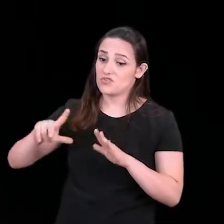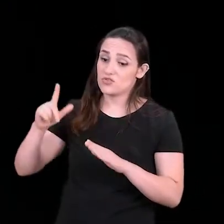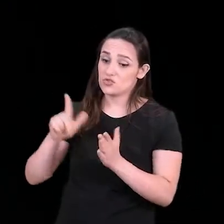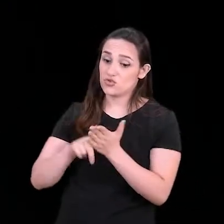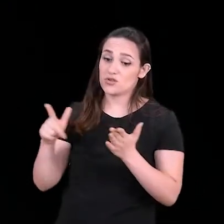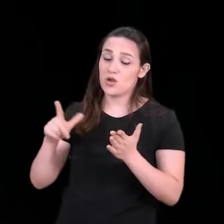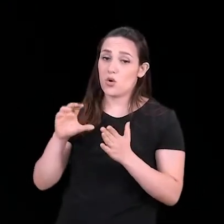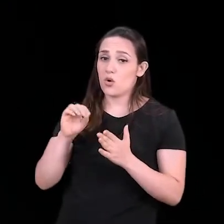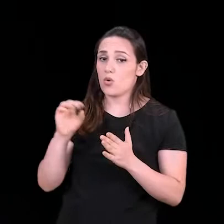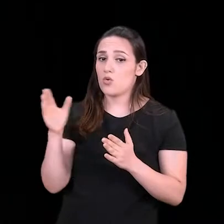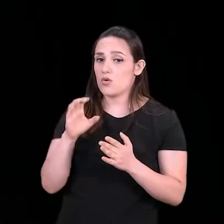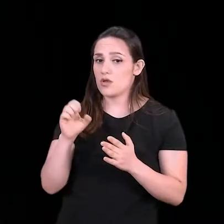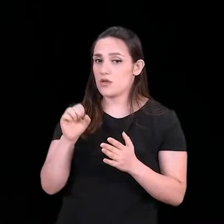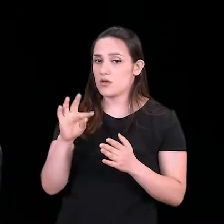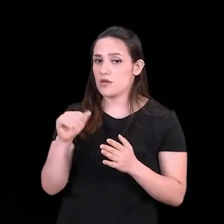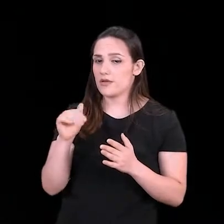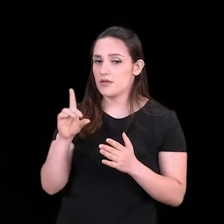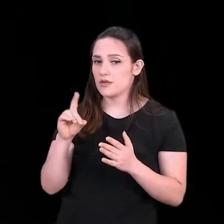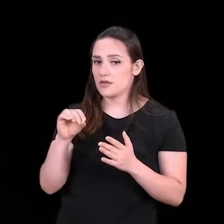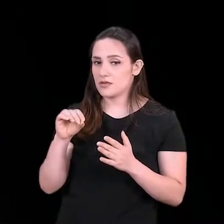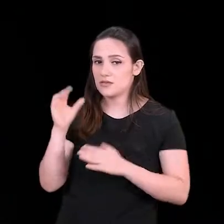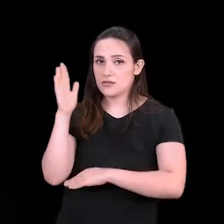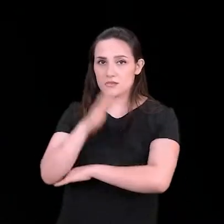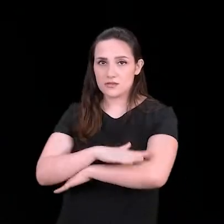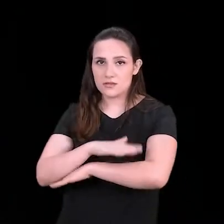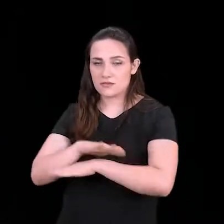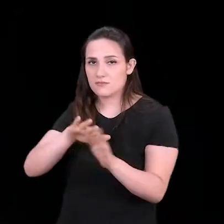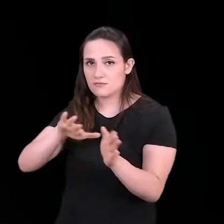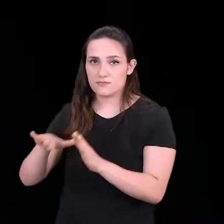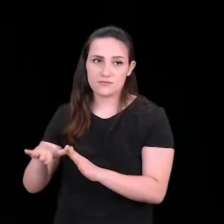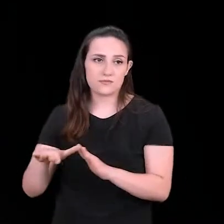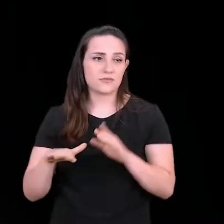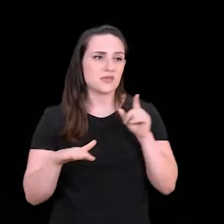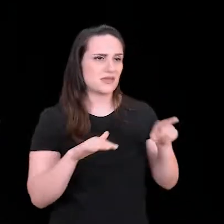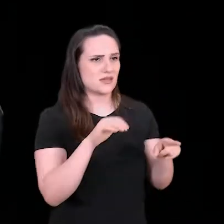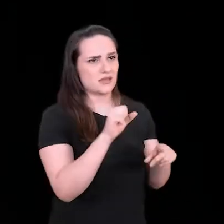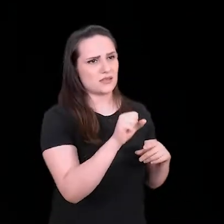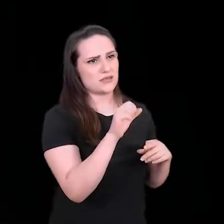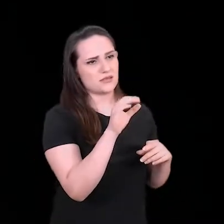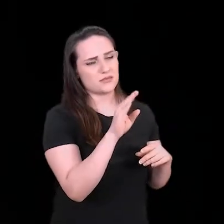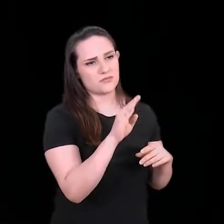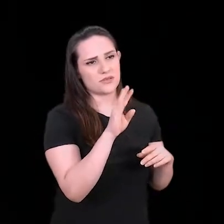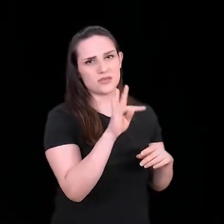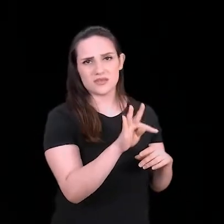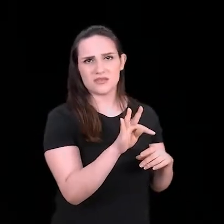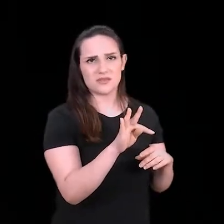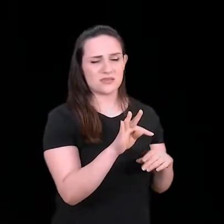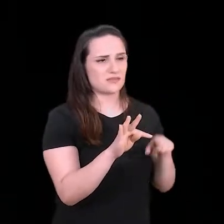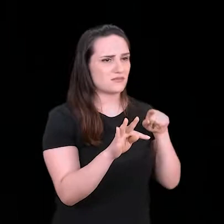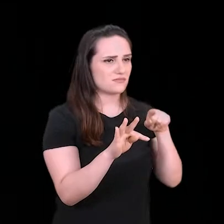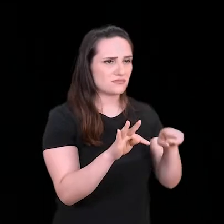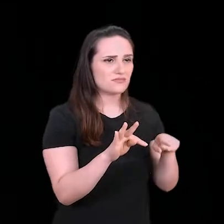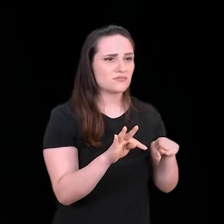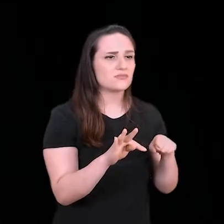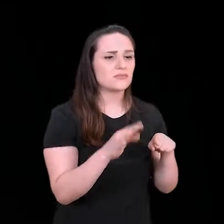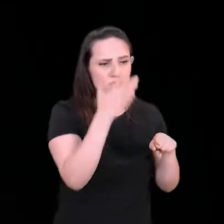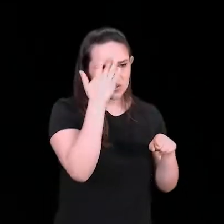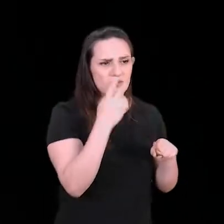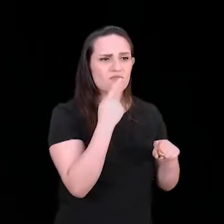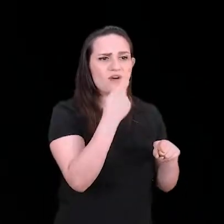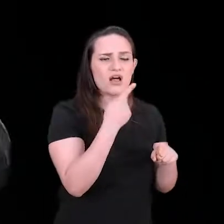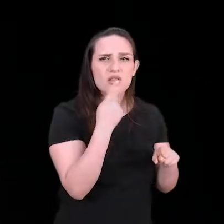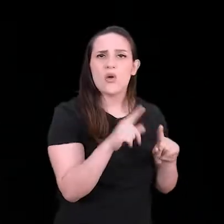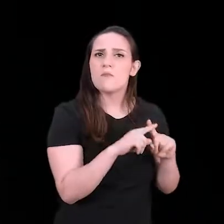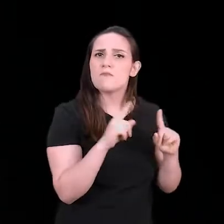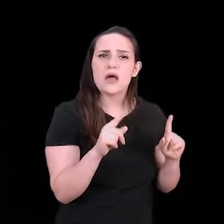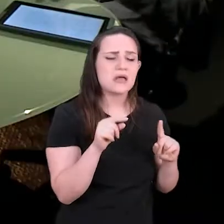mesmo pessoas de outro estado dizendo, estou assistindo vocês aqui de Santa Catarina. Silêncio para essas